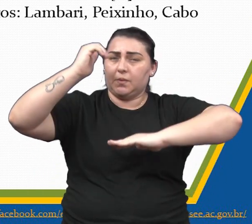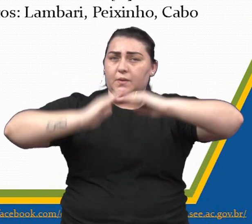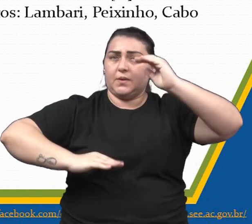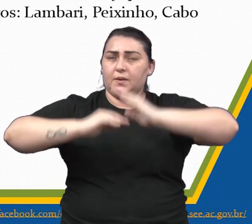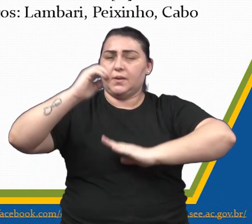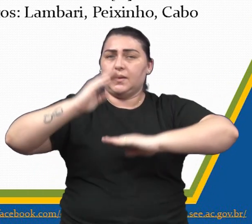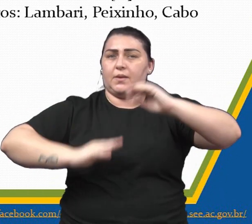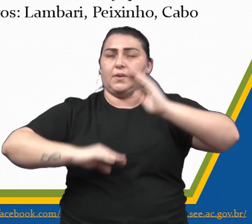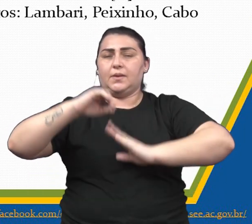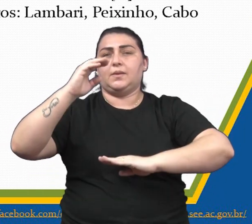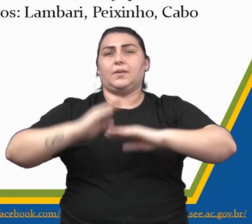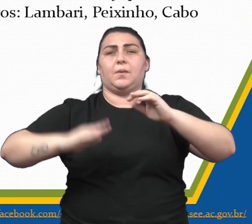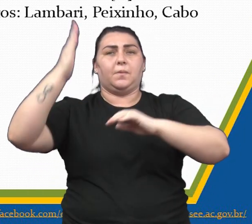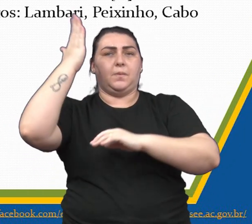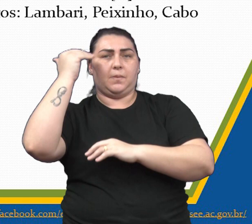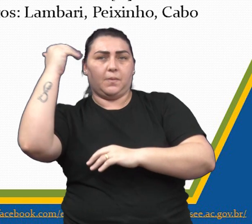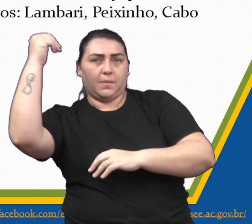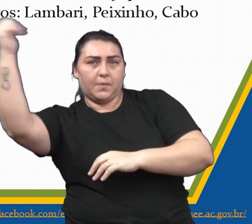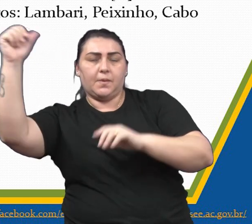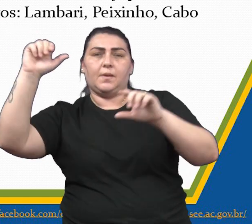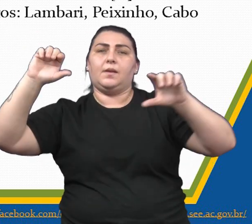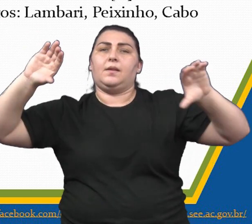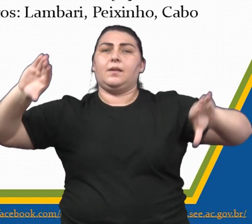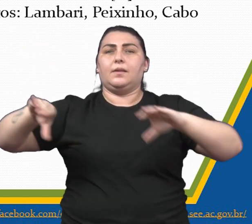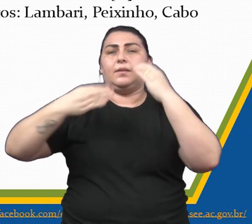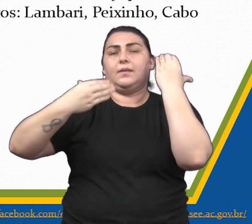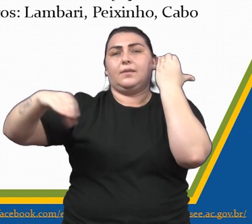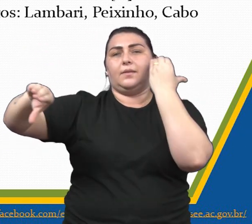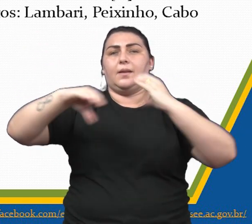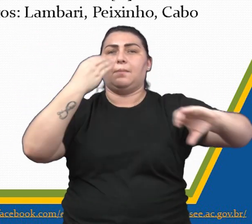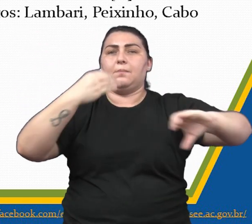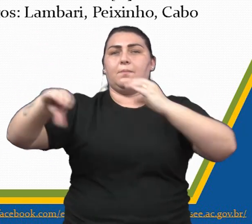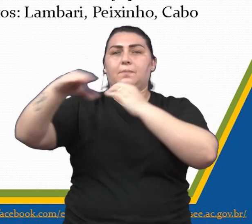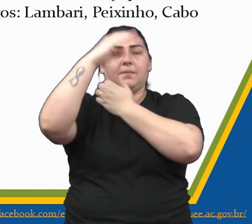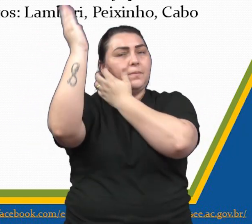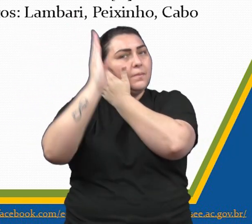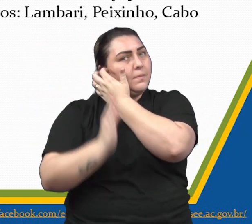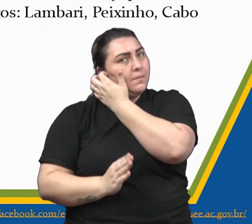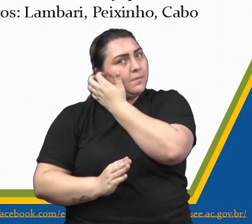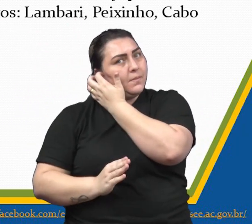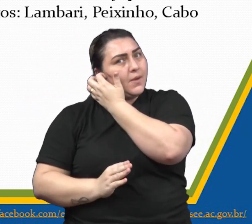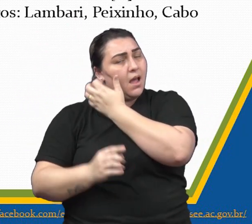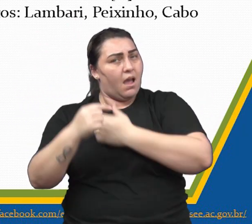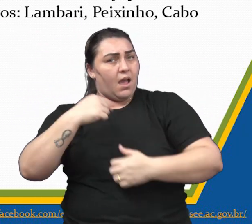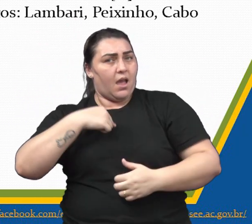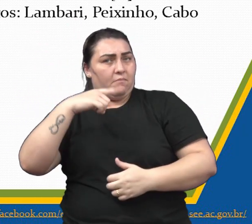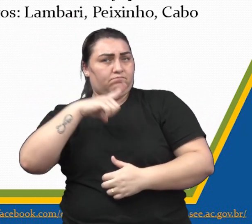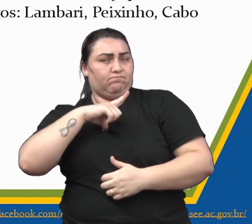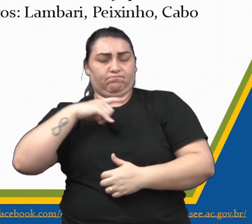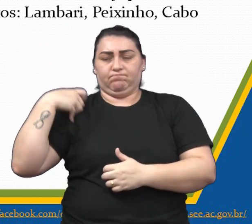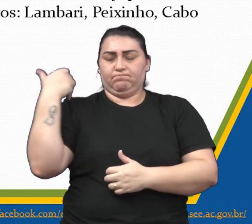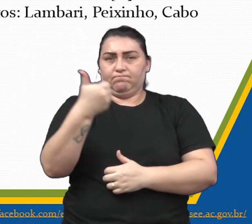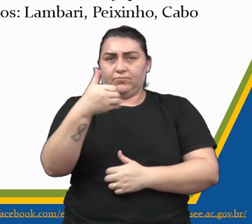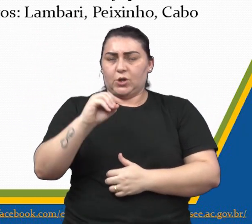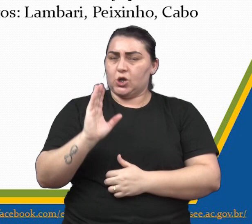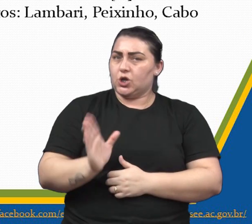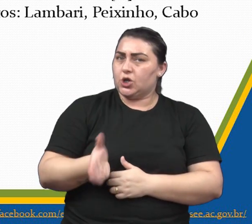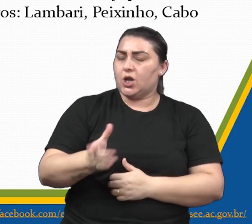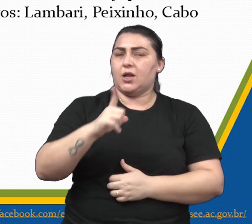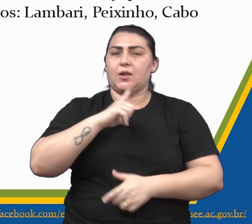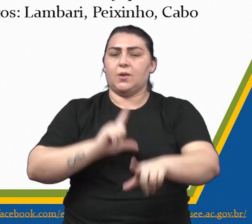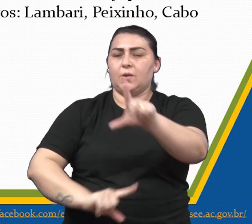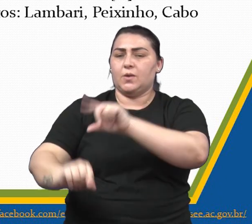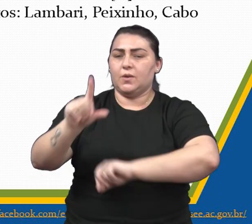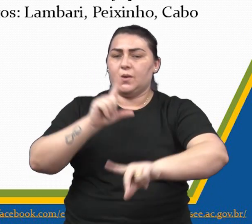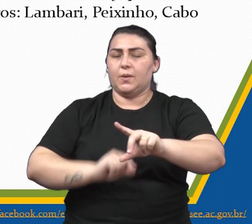é figura de destaque no cenário da música instrumental brasileira. Quando eu tinha 10 anos, já havia escolhido